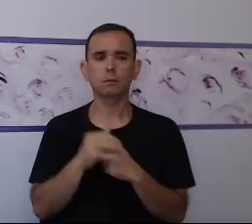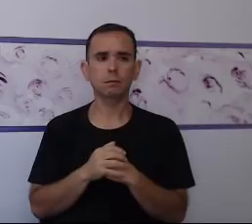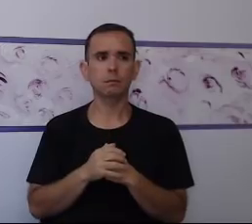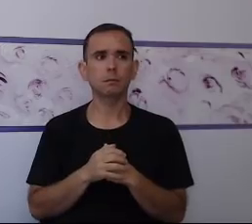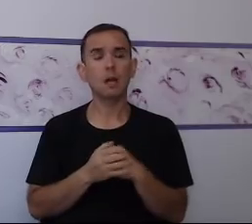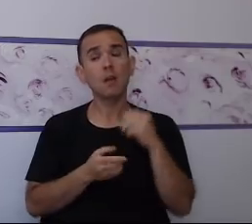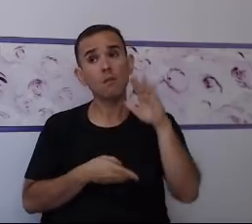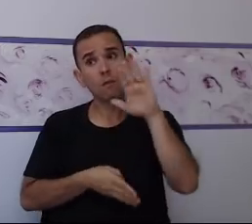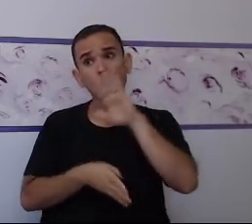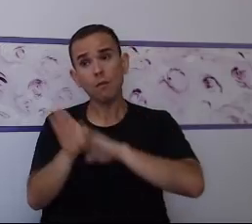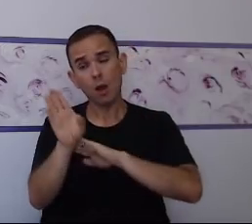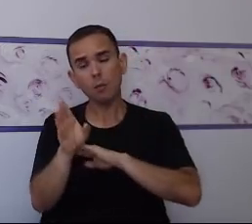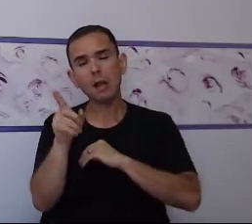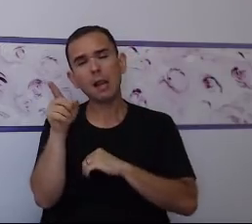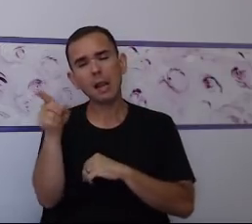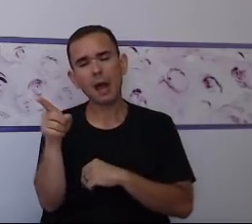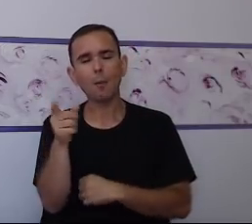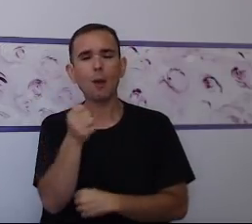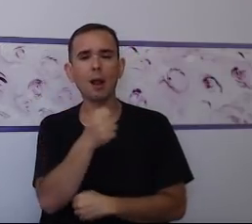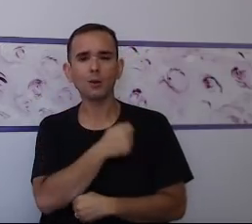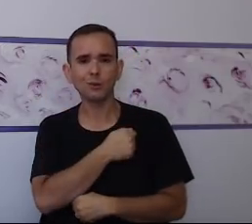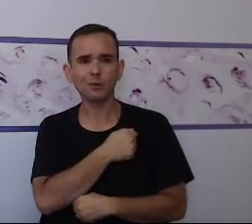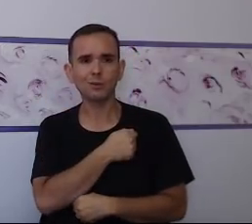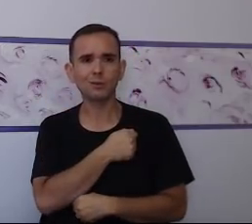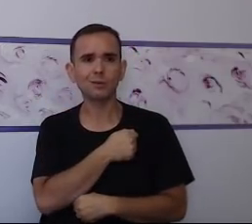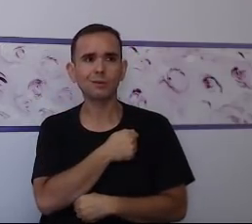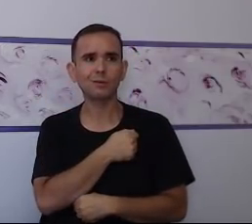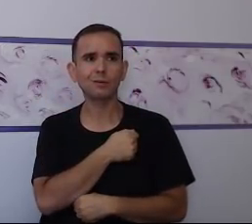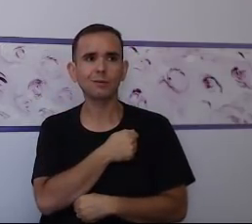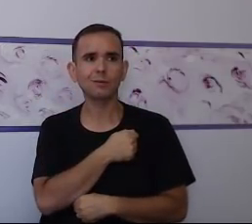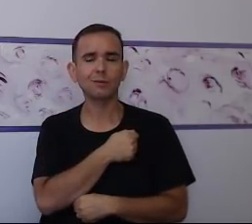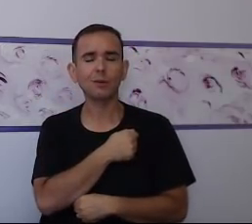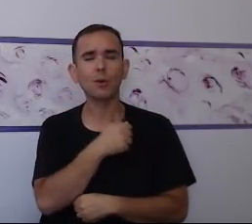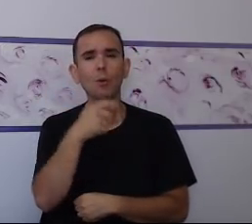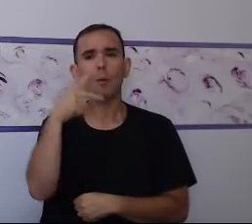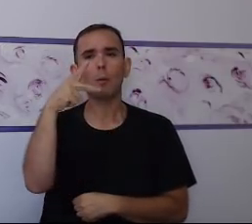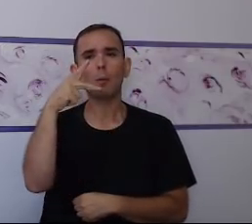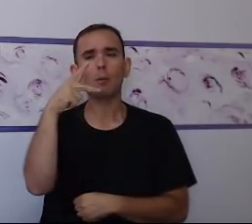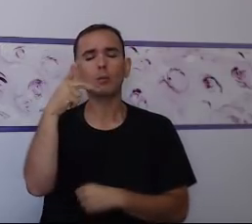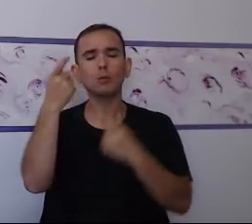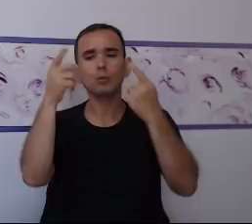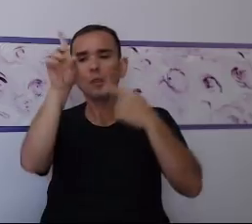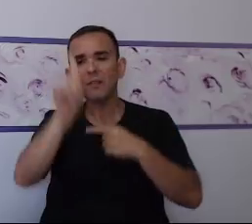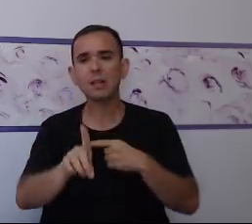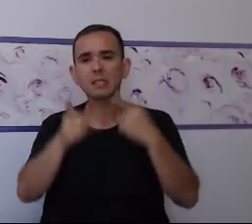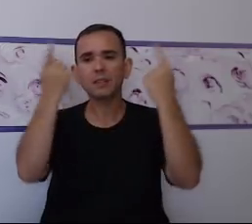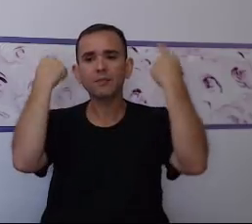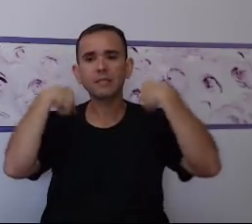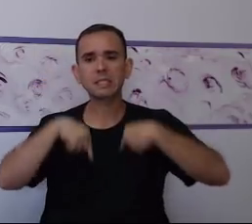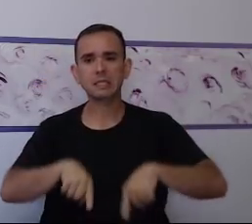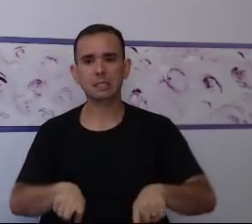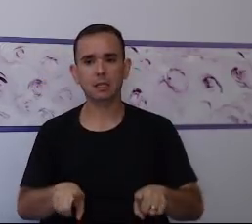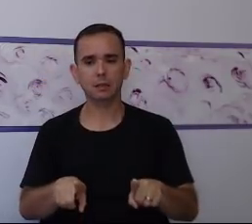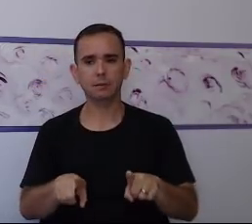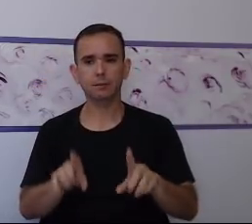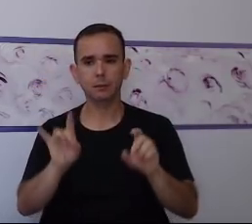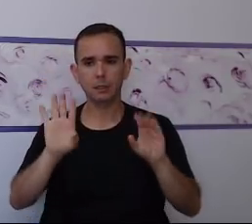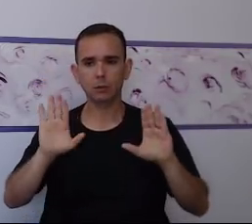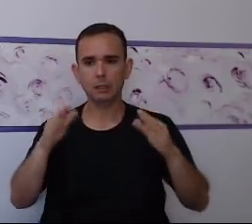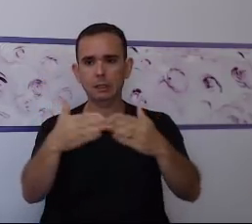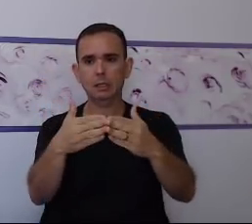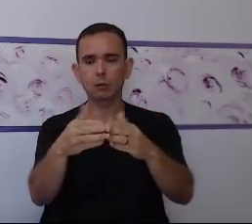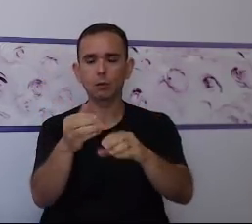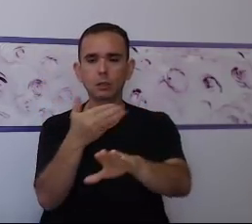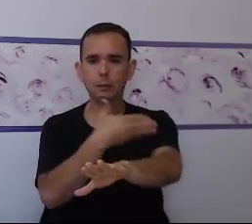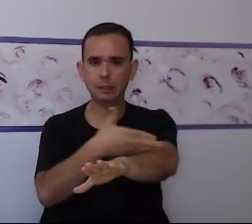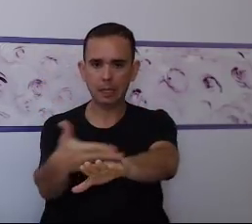levar essa atividade lá para os nossos alunos com deficiência física, os nossos alunos da educação especial.